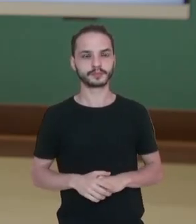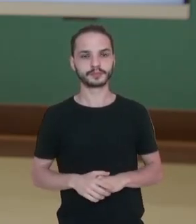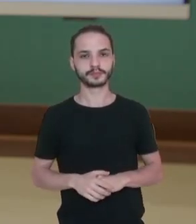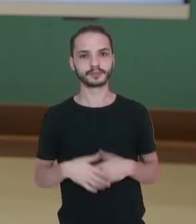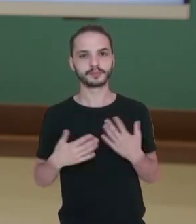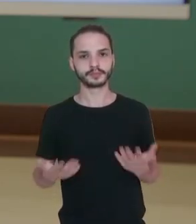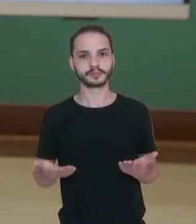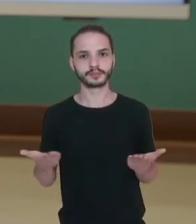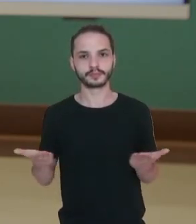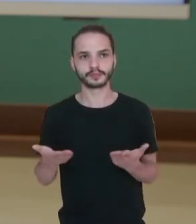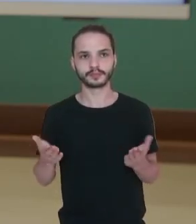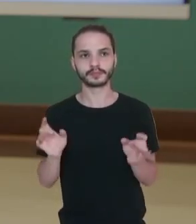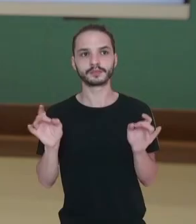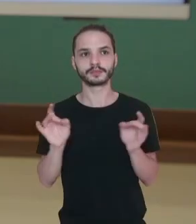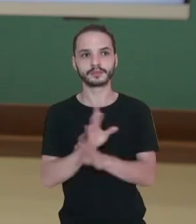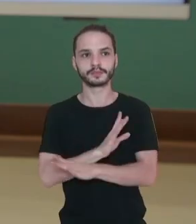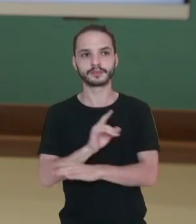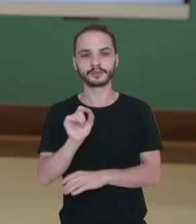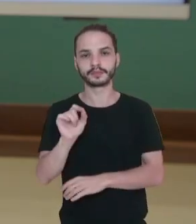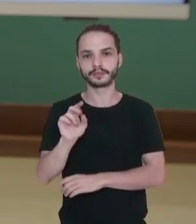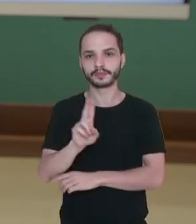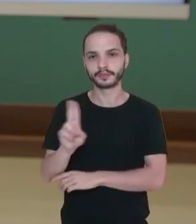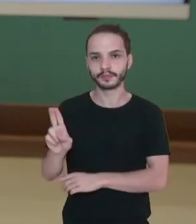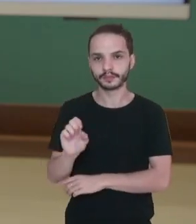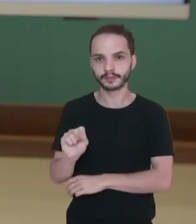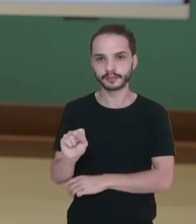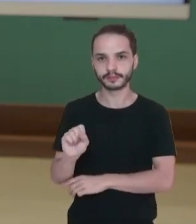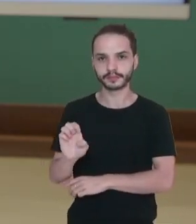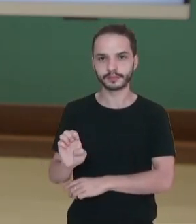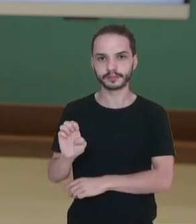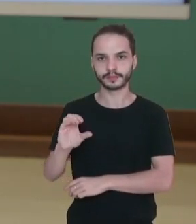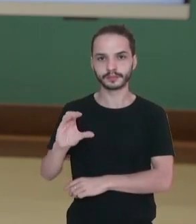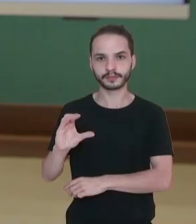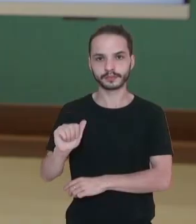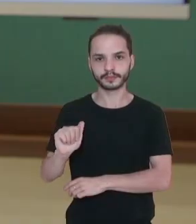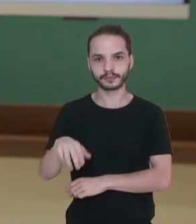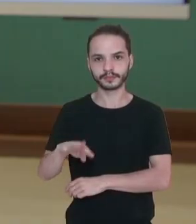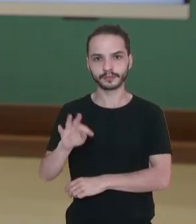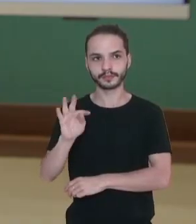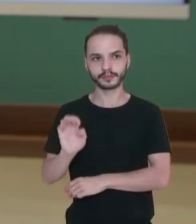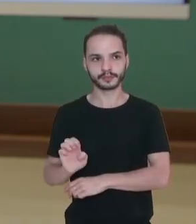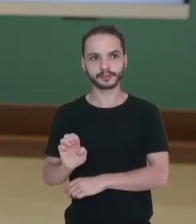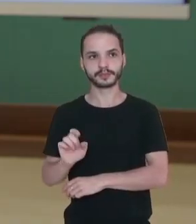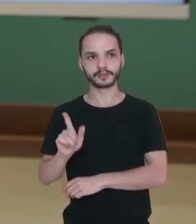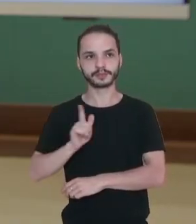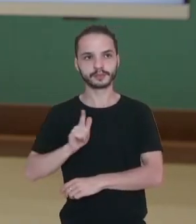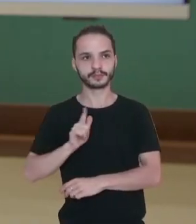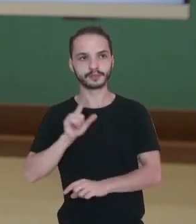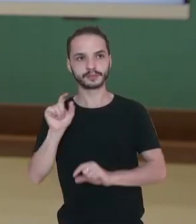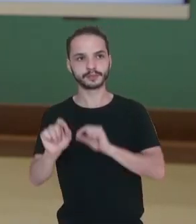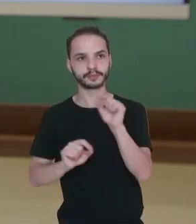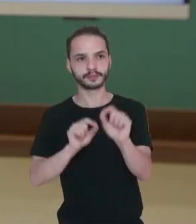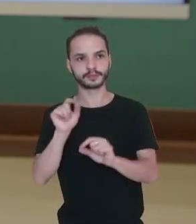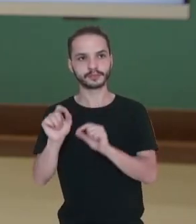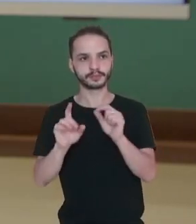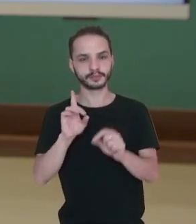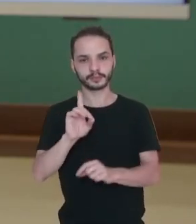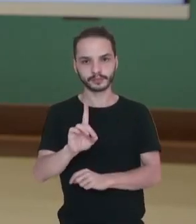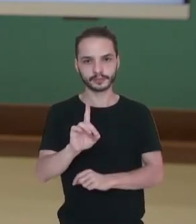vai finalizar com a reta secante, aonde o meu D aqui, ó, observando na reta secante, ele vai